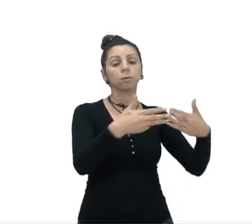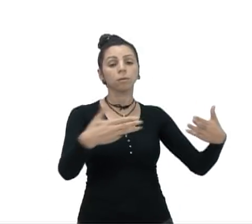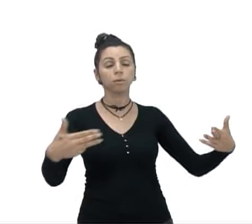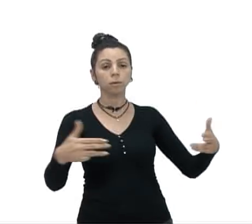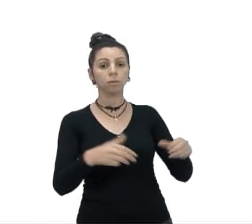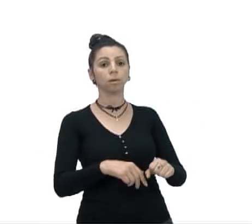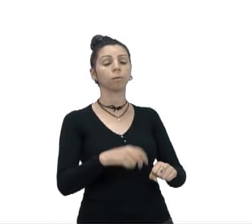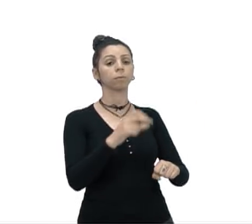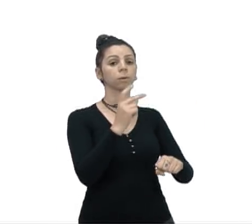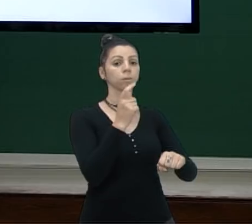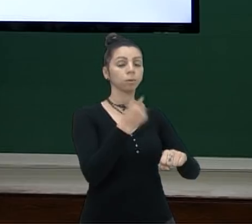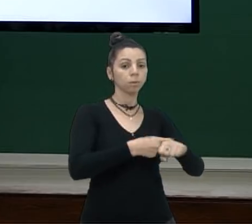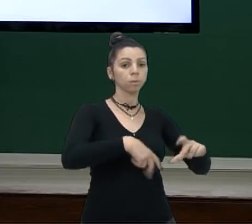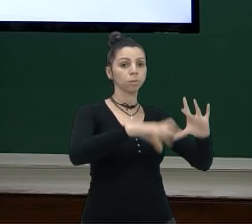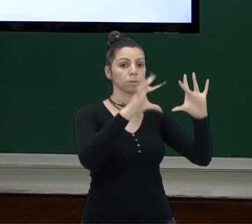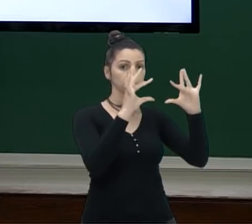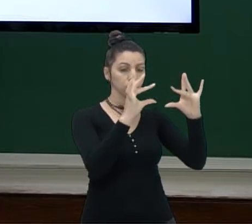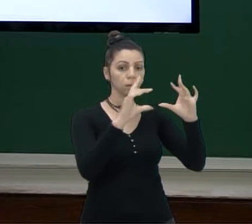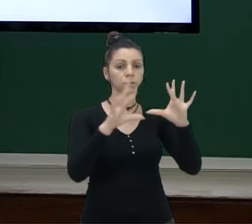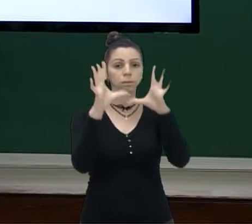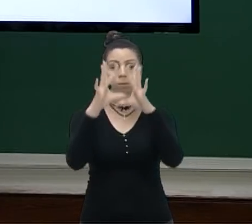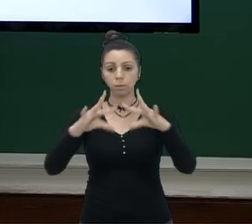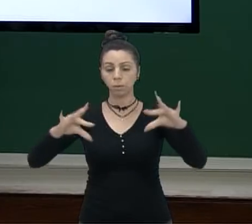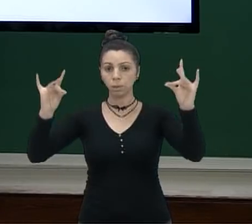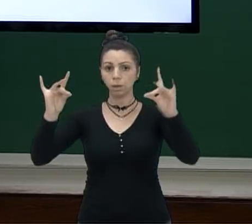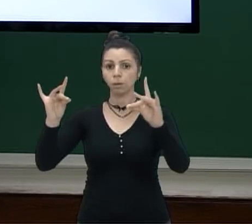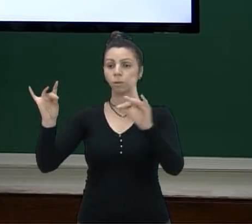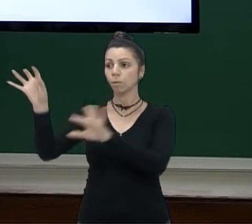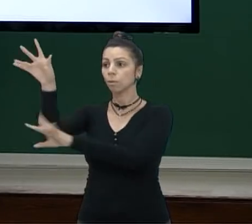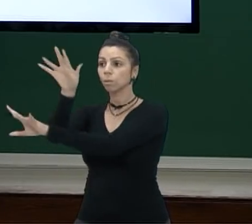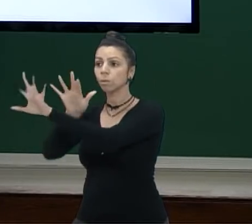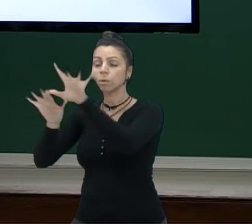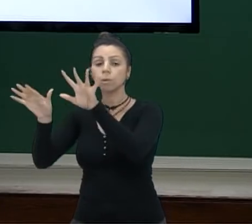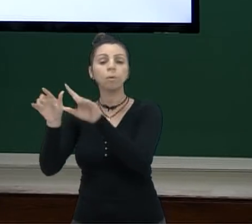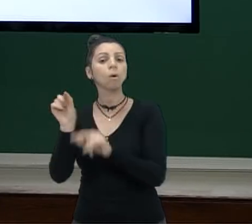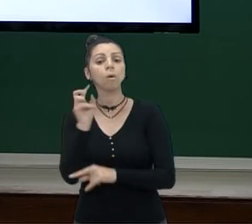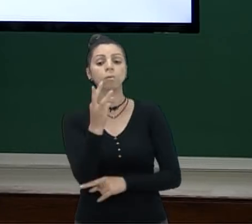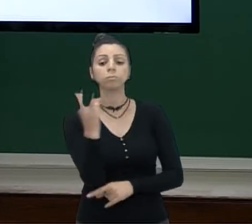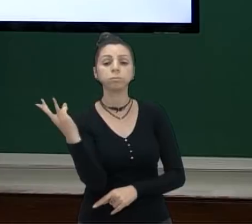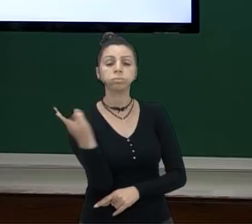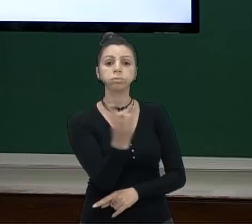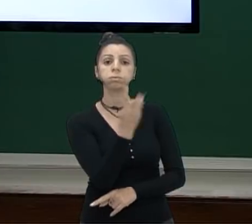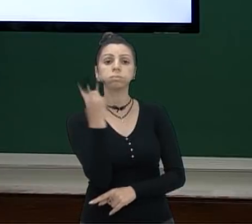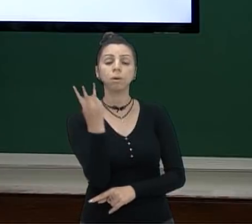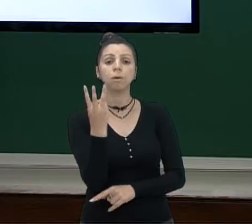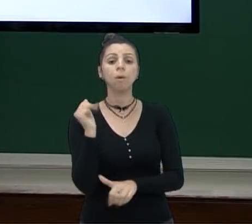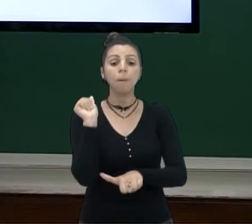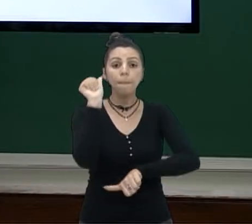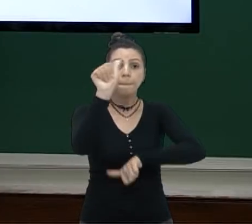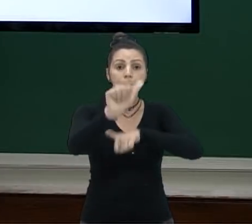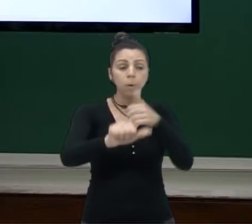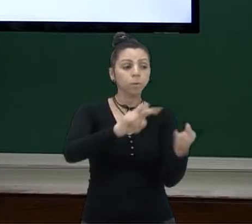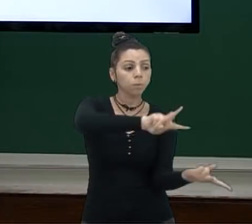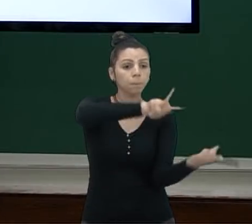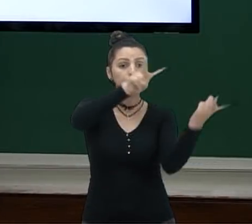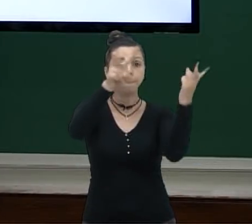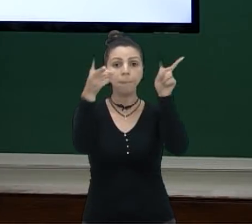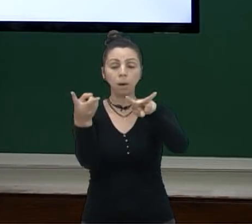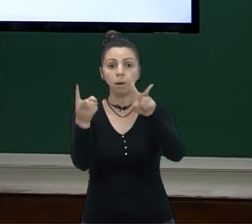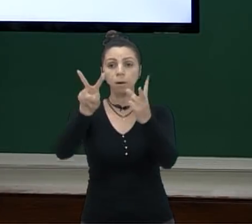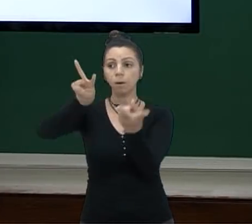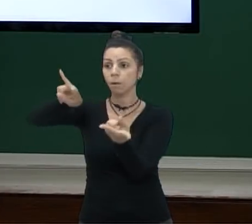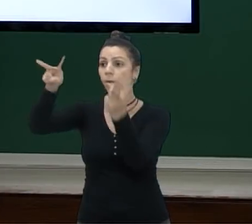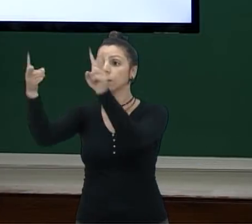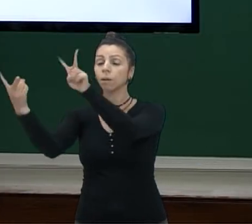tem o sólido, líquido, gasoso. O que faz com que esses estados mudem de um para o outro? Eu vou dar